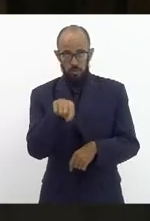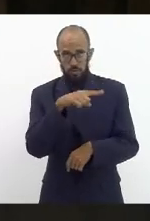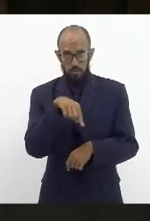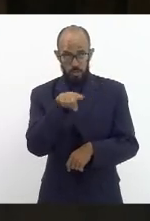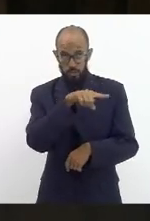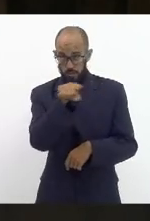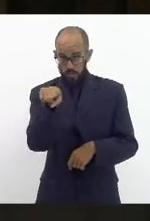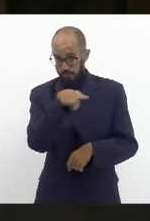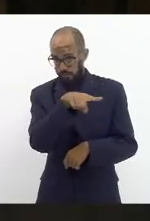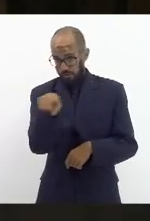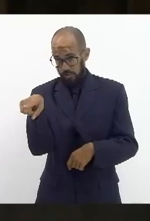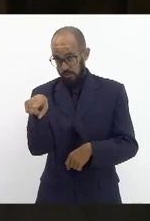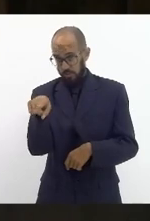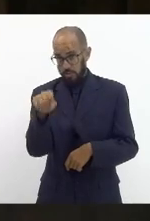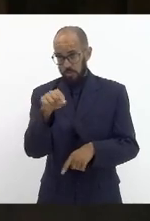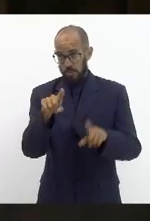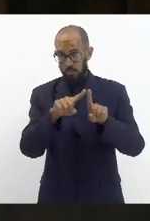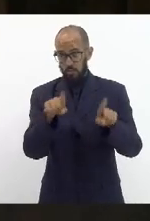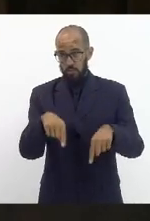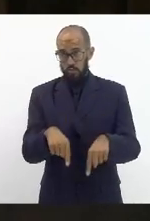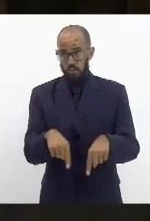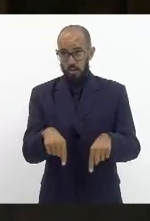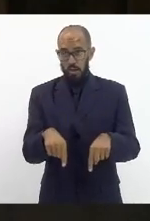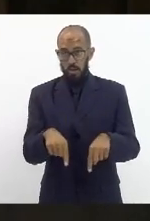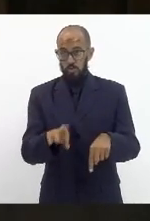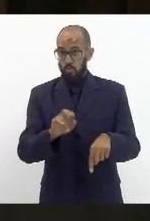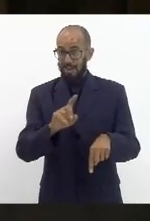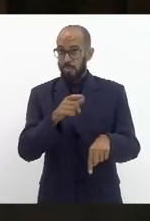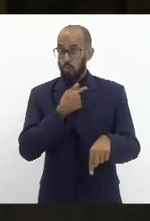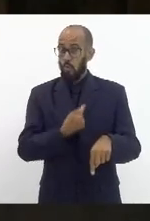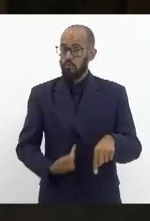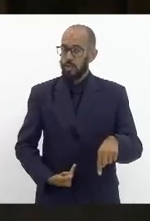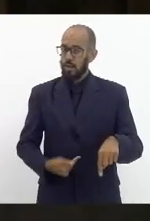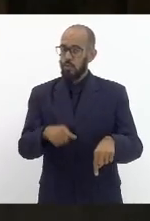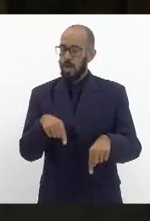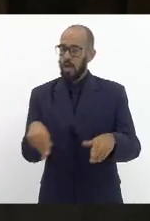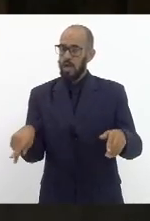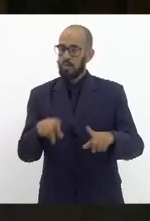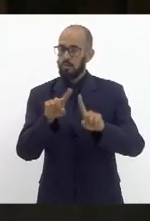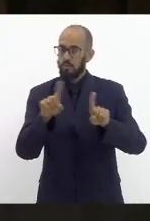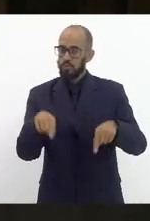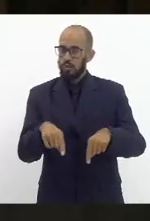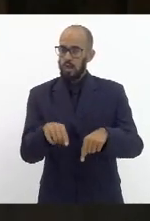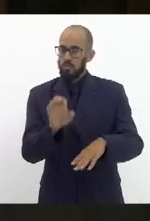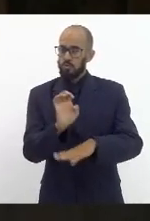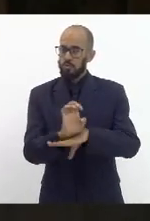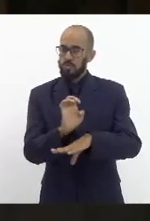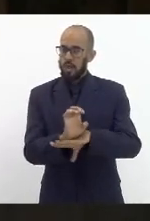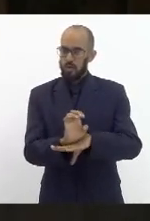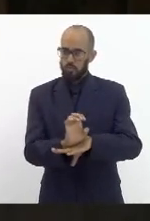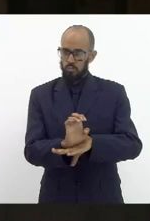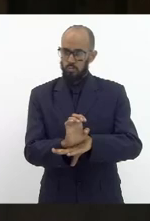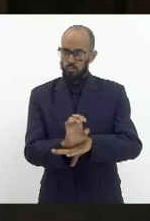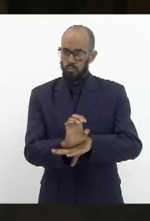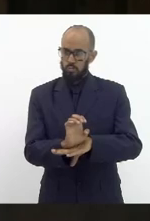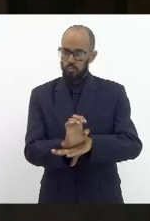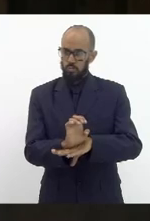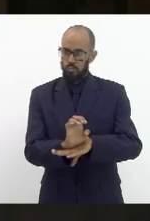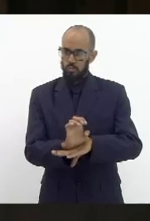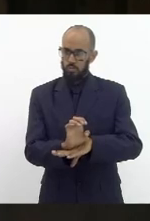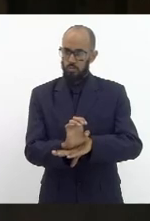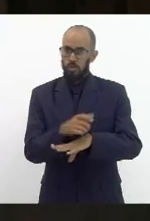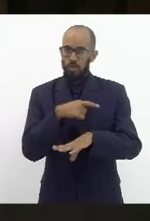deste Estado, não do governo. Vocês não são servidores do governo, são servidores do Estado, que passam por